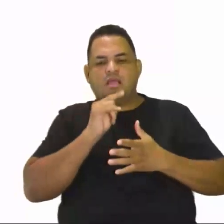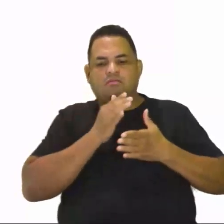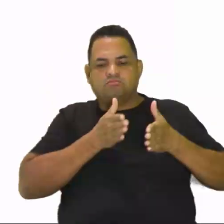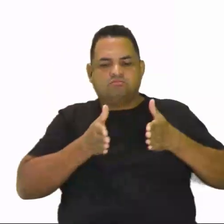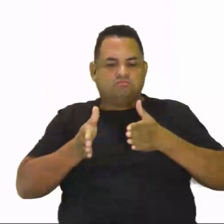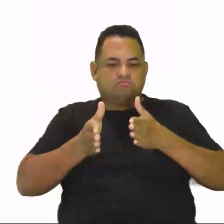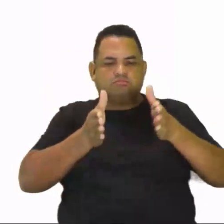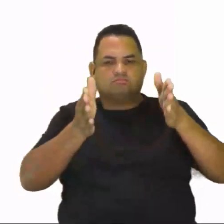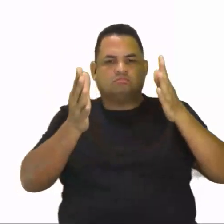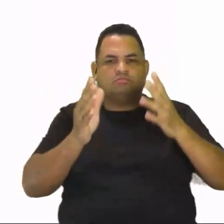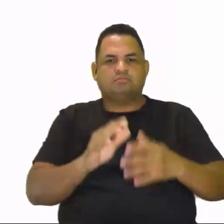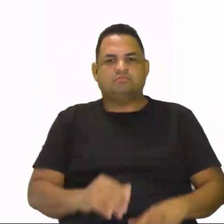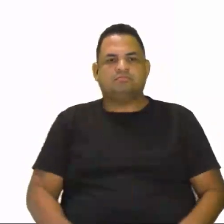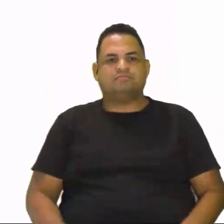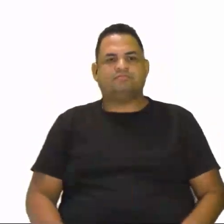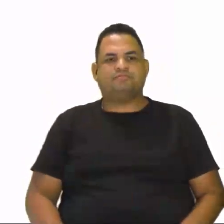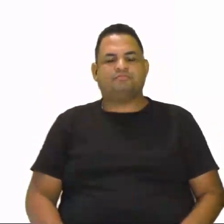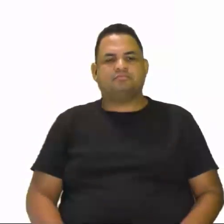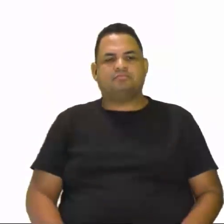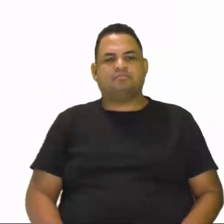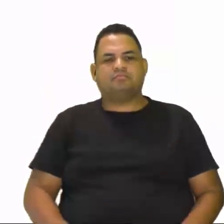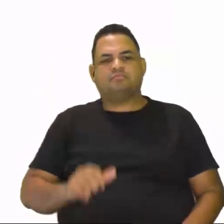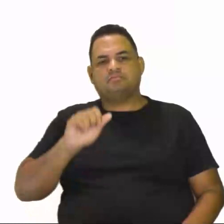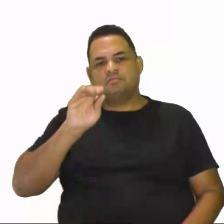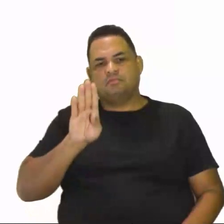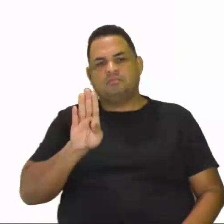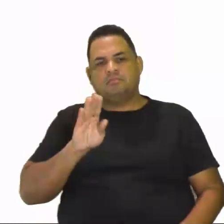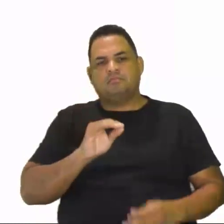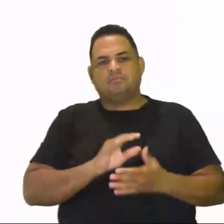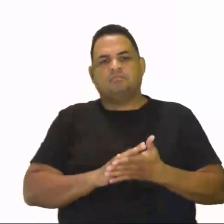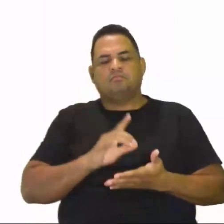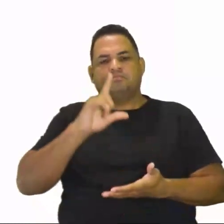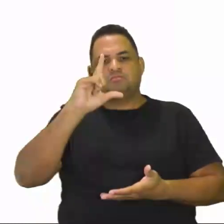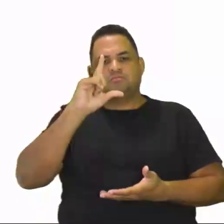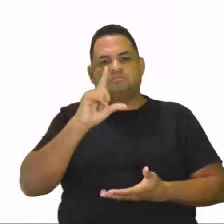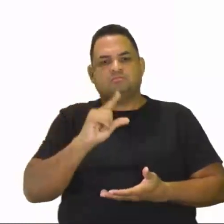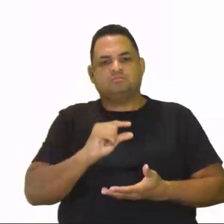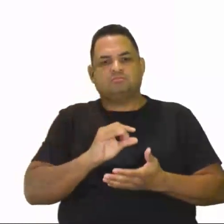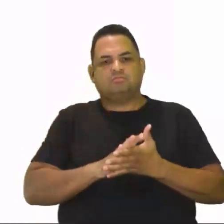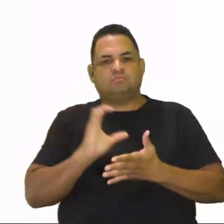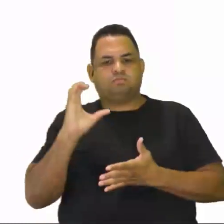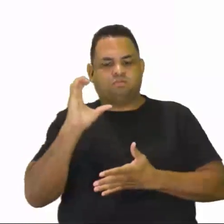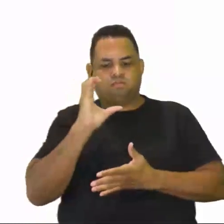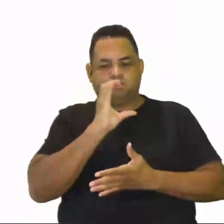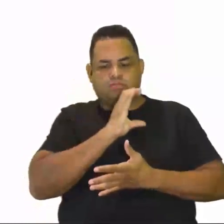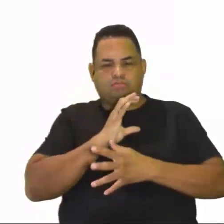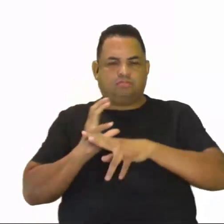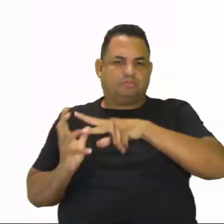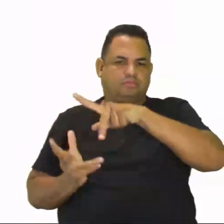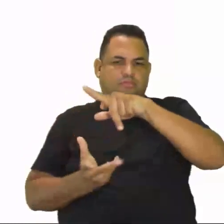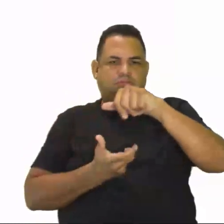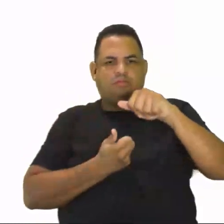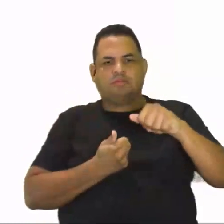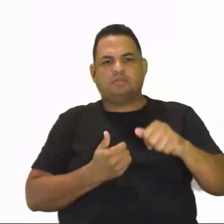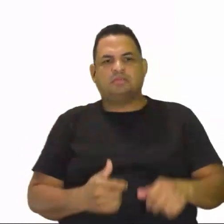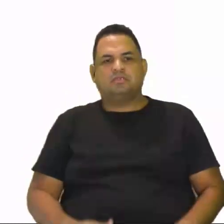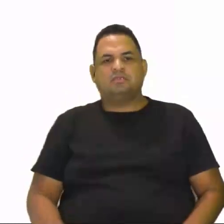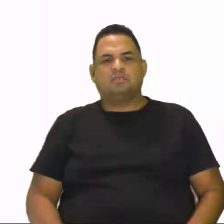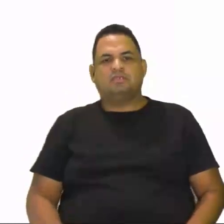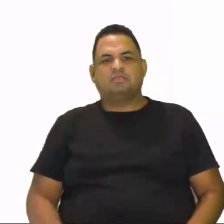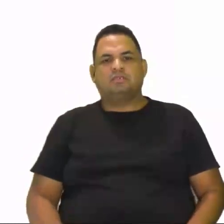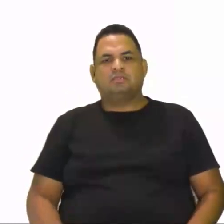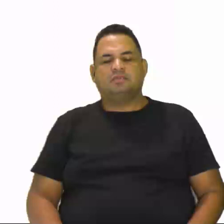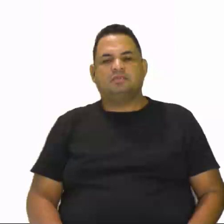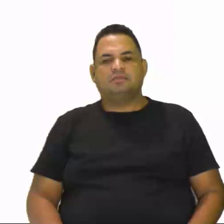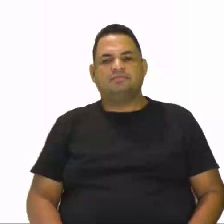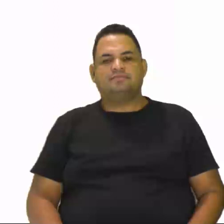de lagos. Na letra B, diz que vai acontecer o quê? Diminuição do aquecimento. Nossa, gente, olha